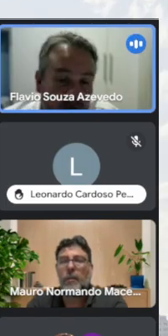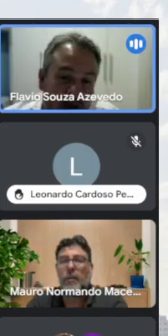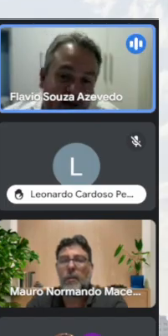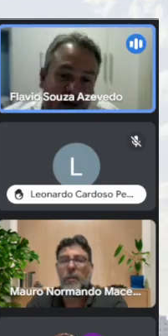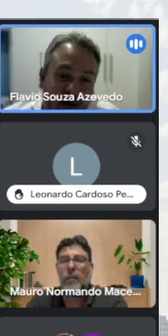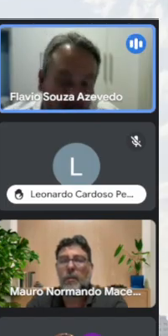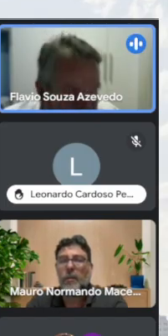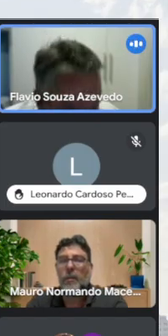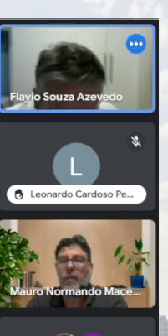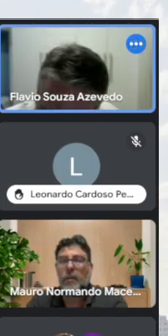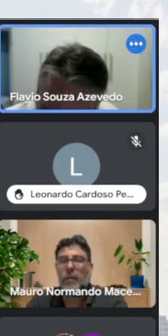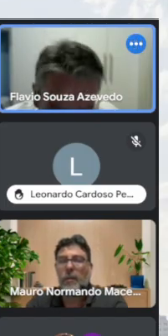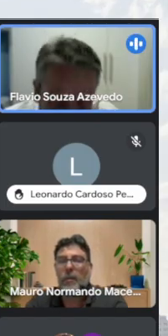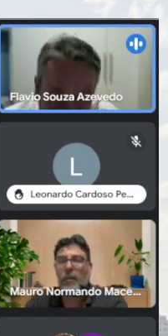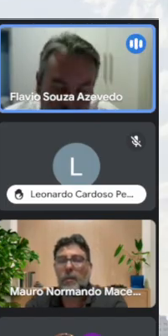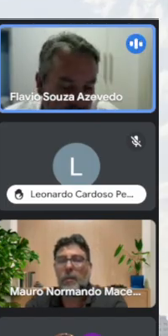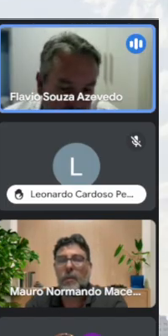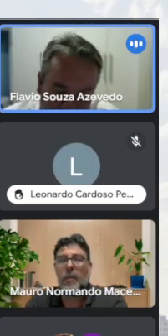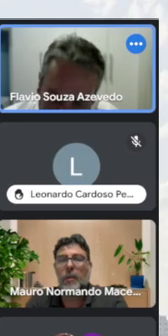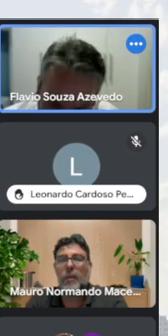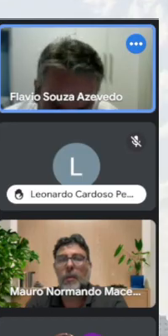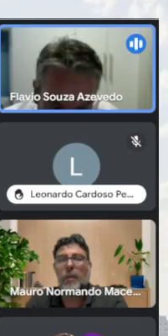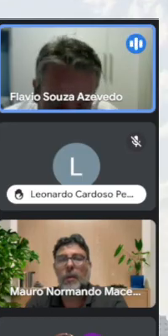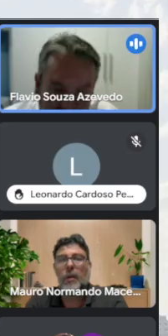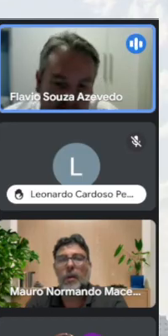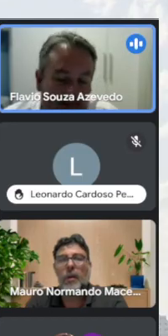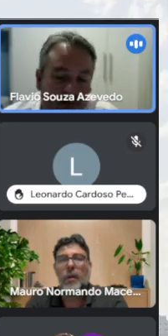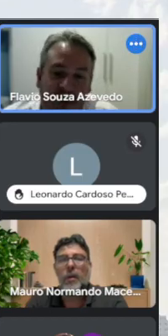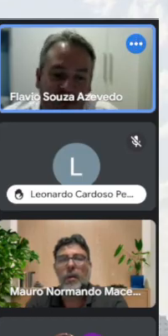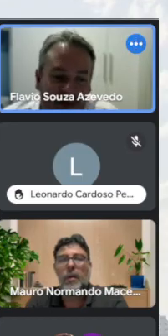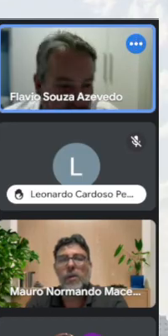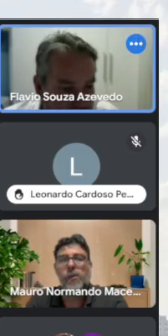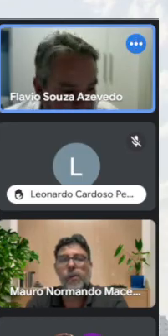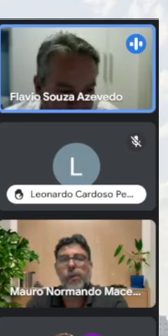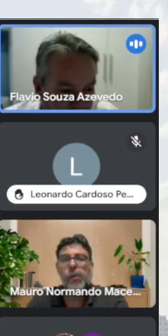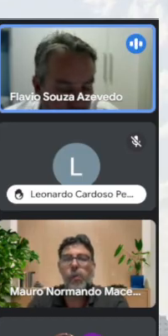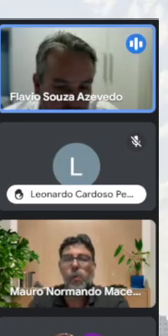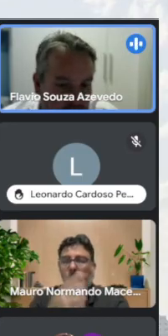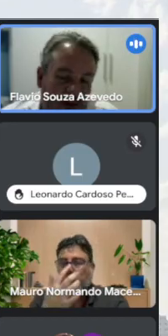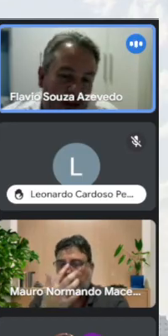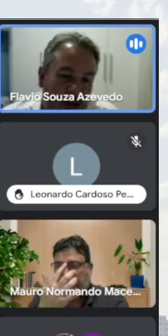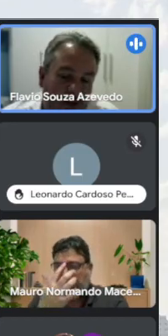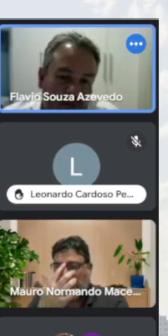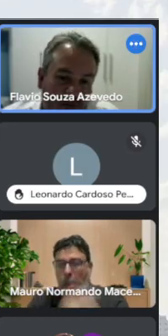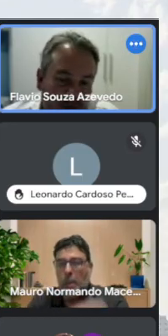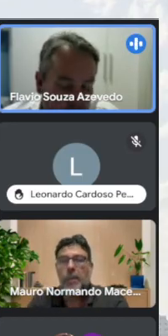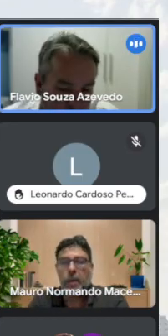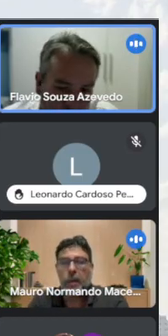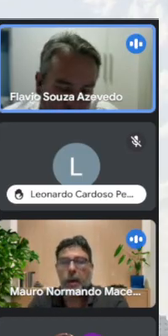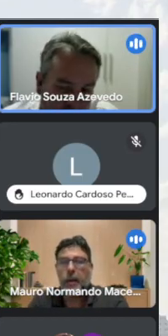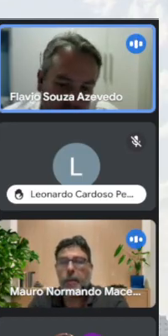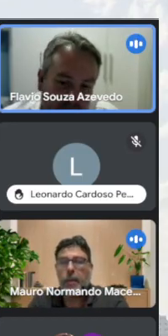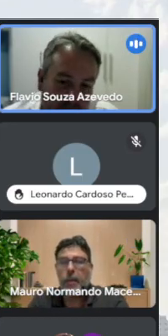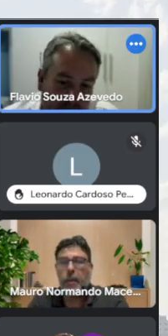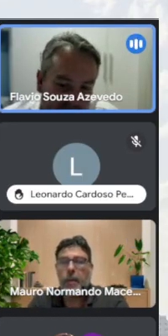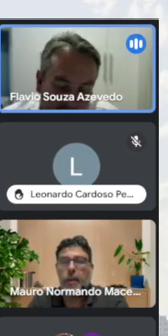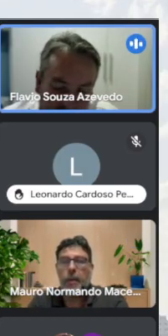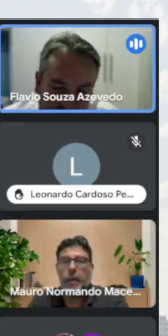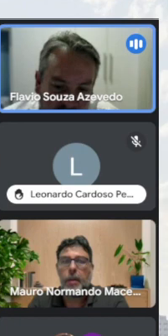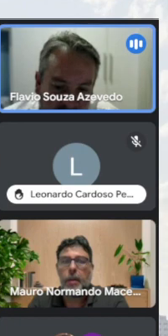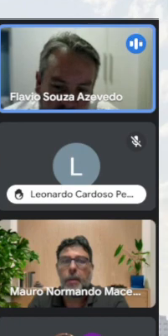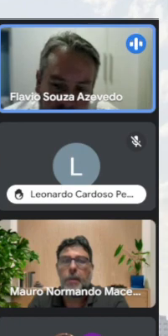para formalizar e recebi, foi atendido. Niterói foi um espetáculo,